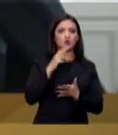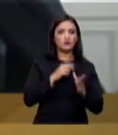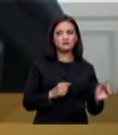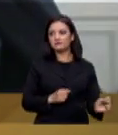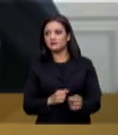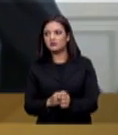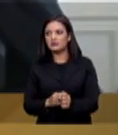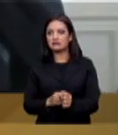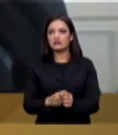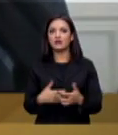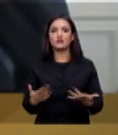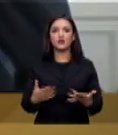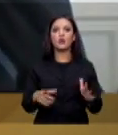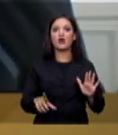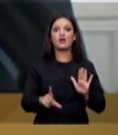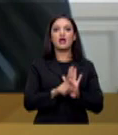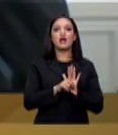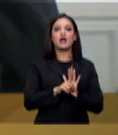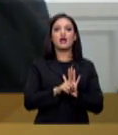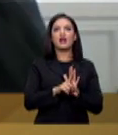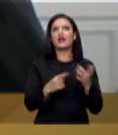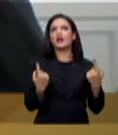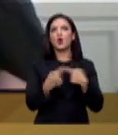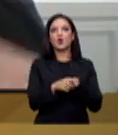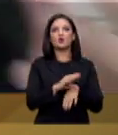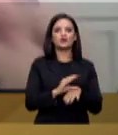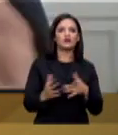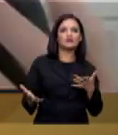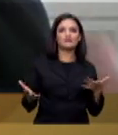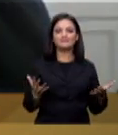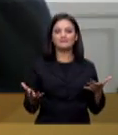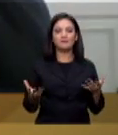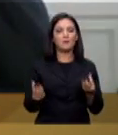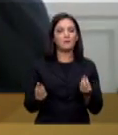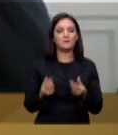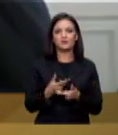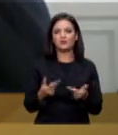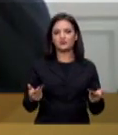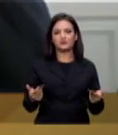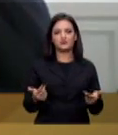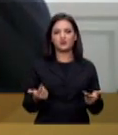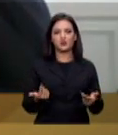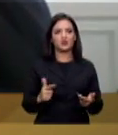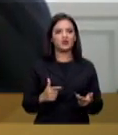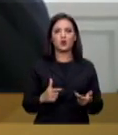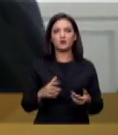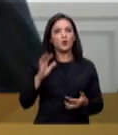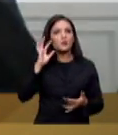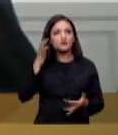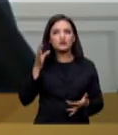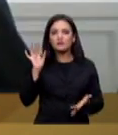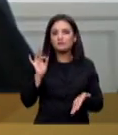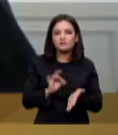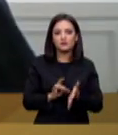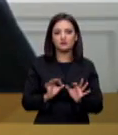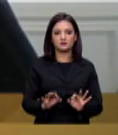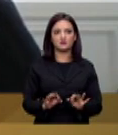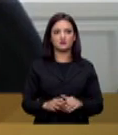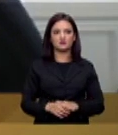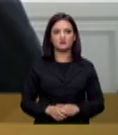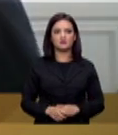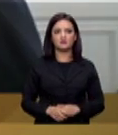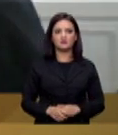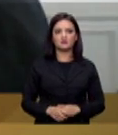também a lei pode ser declarada inconstitucional. Não há solução plausível nesse ponto.